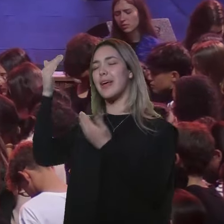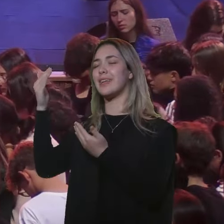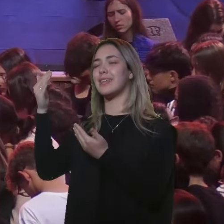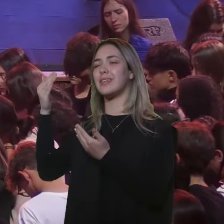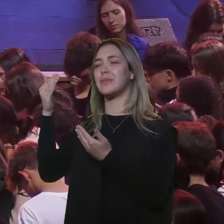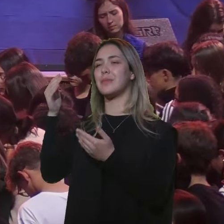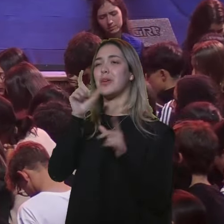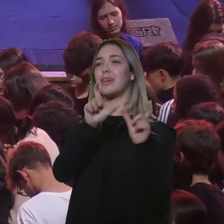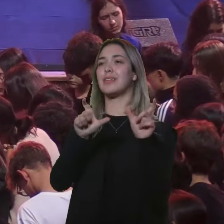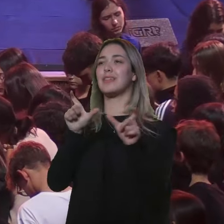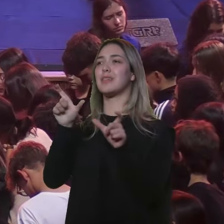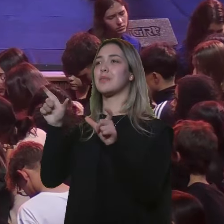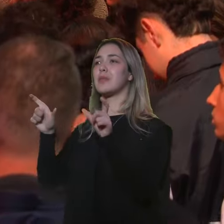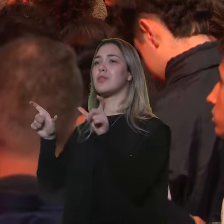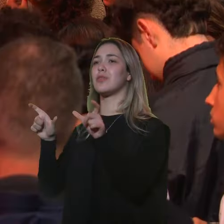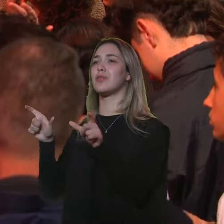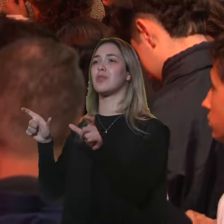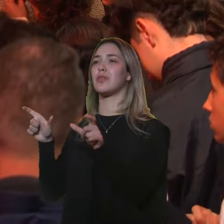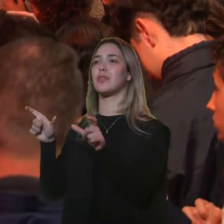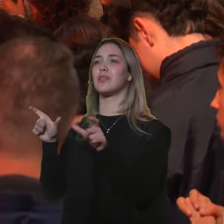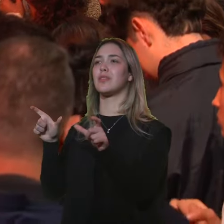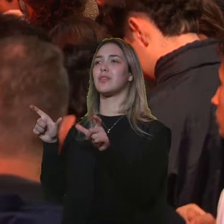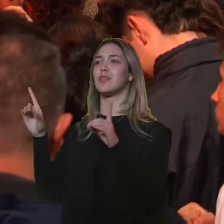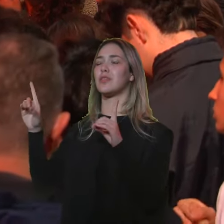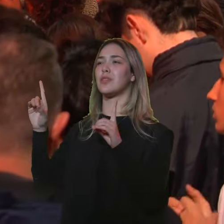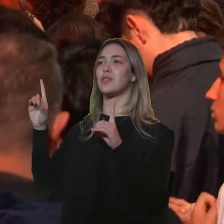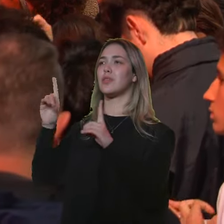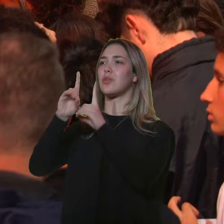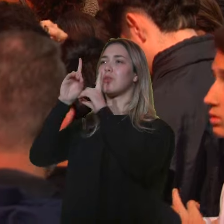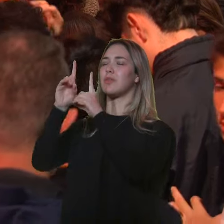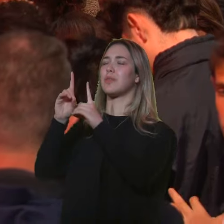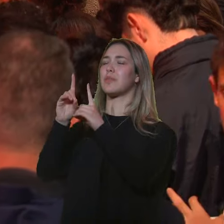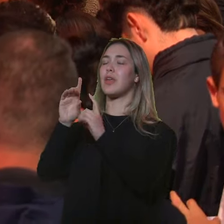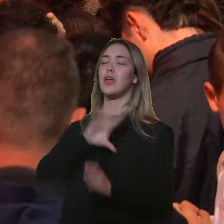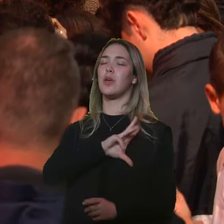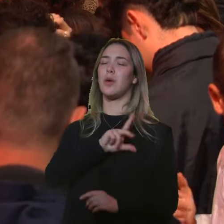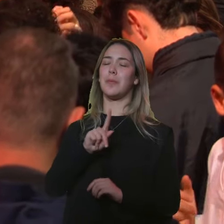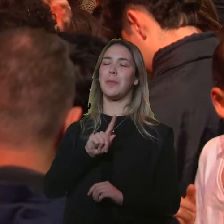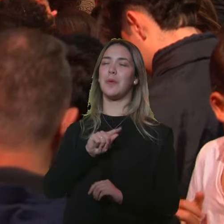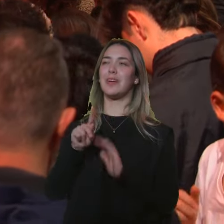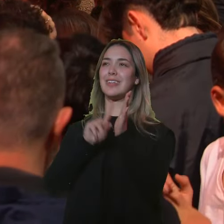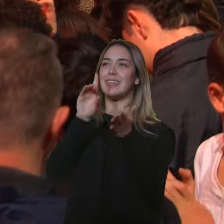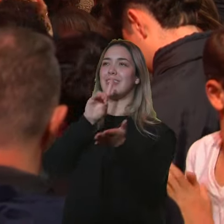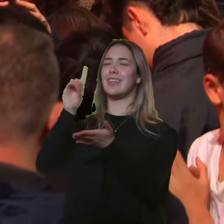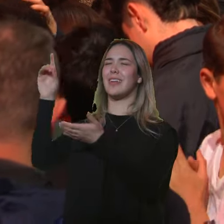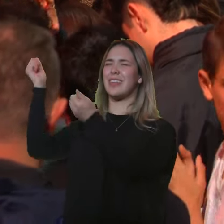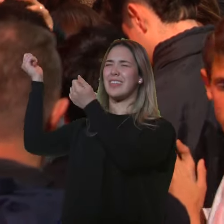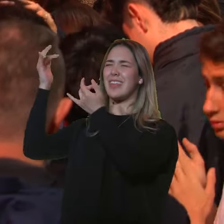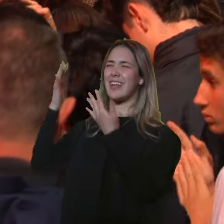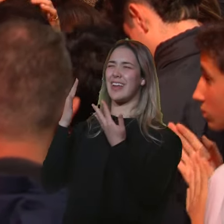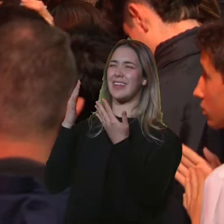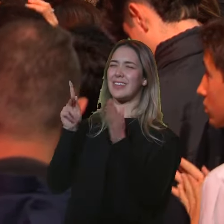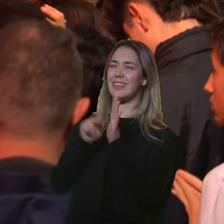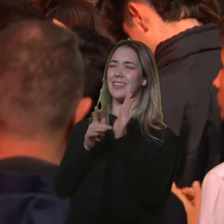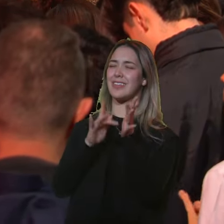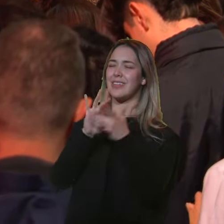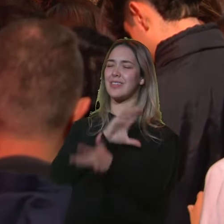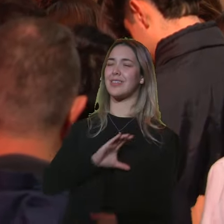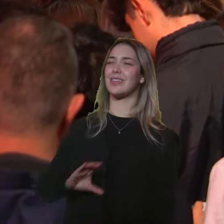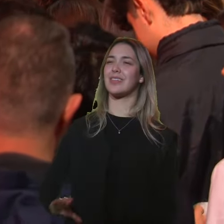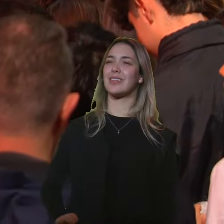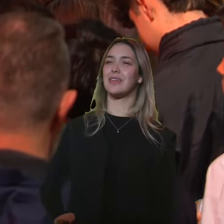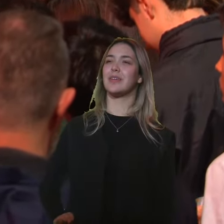ressuscitados, que o amor de Deus, o nosso Pai, a graça do Senhor Jesus Cristo e as consolações do seu Espírito sejam com esses meninos e